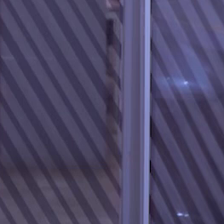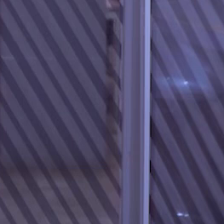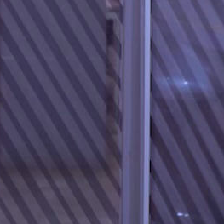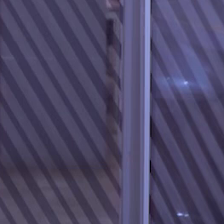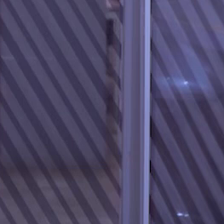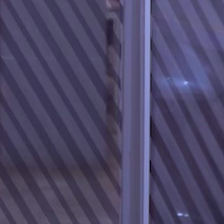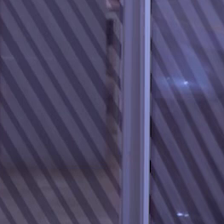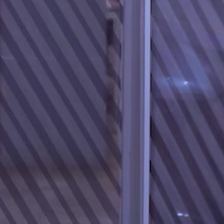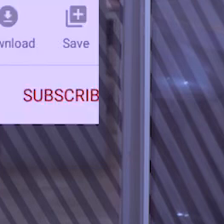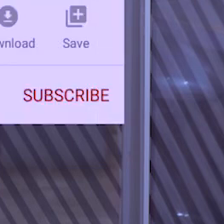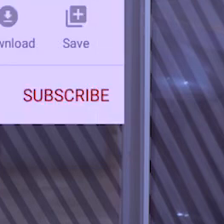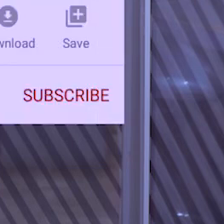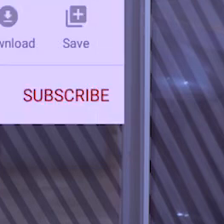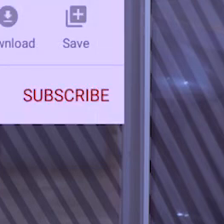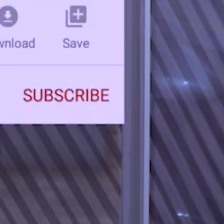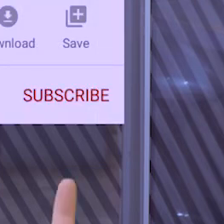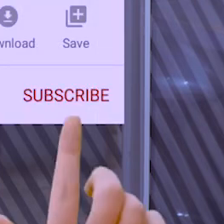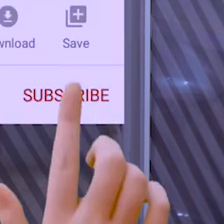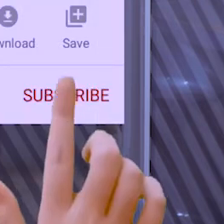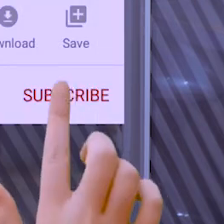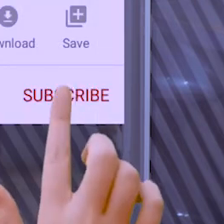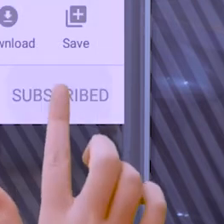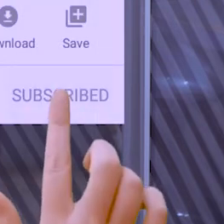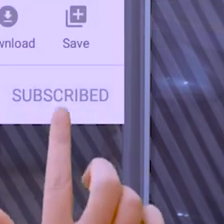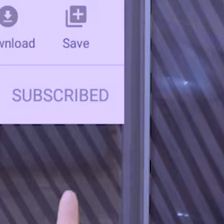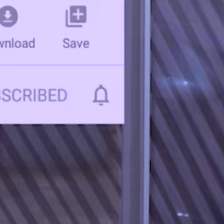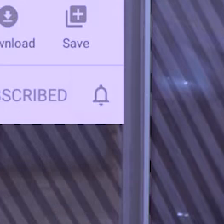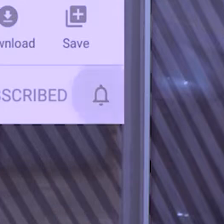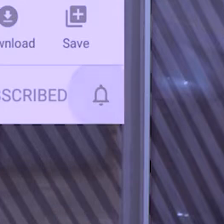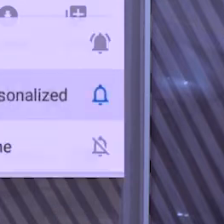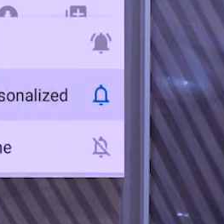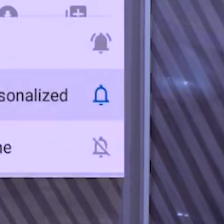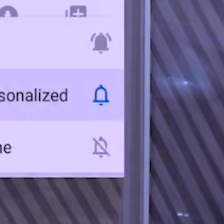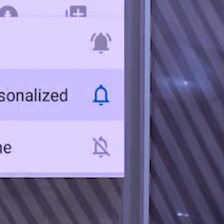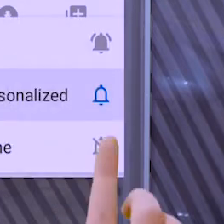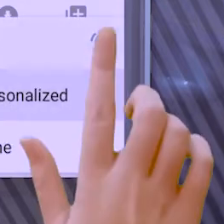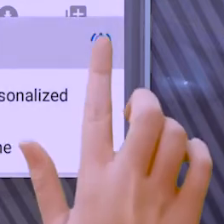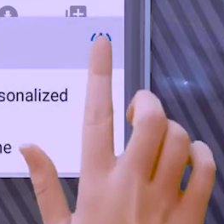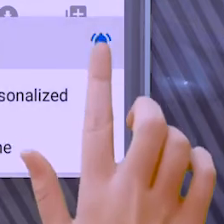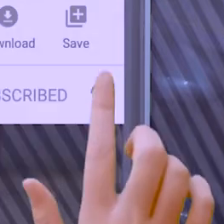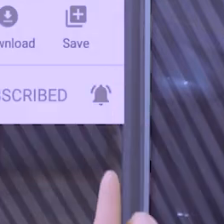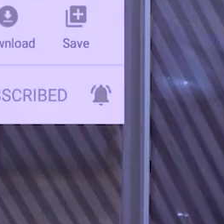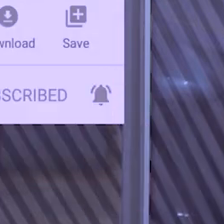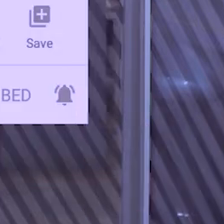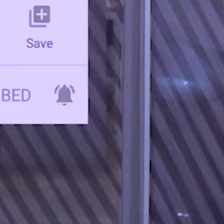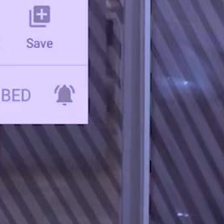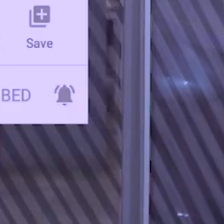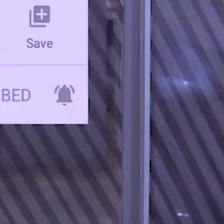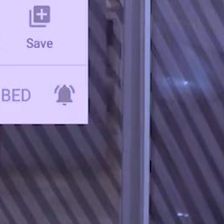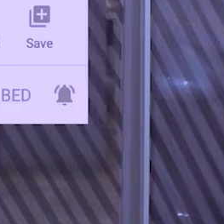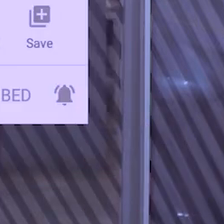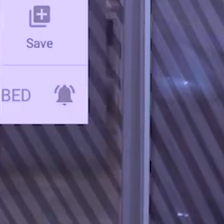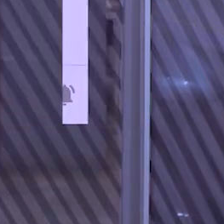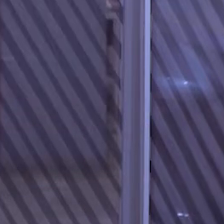Before you watch this video, don't forget to like and subscribe to Social Media Hegemon TV, and do not forget to press the notification button and to get